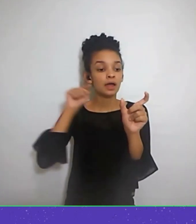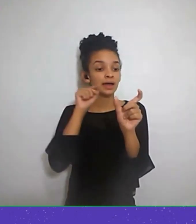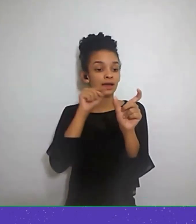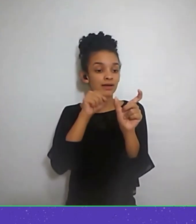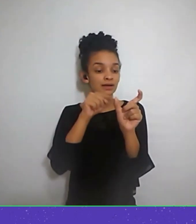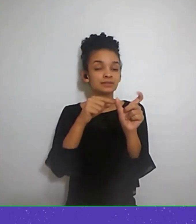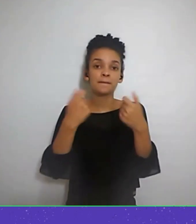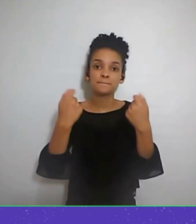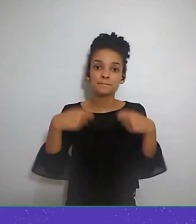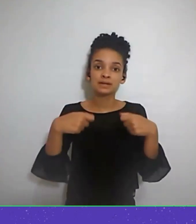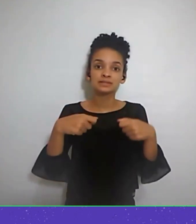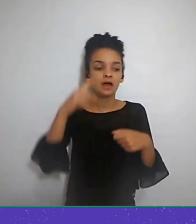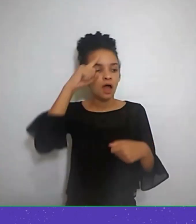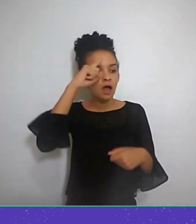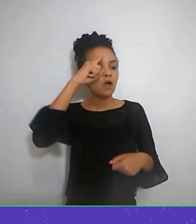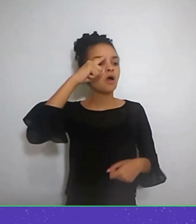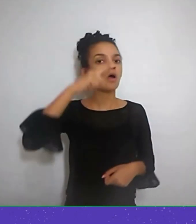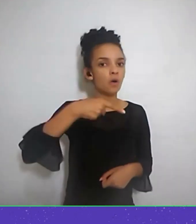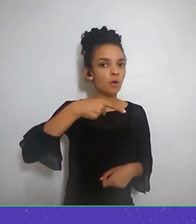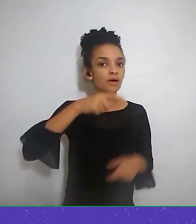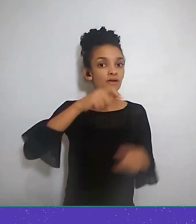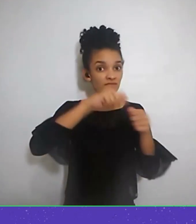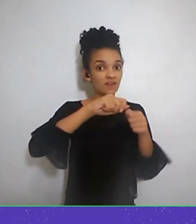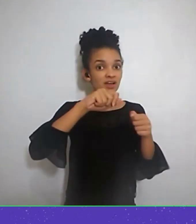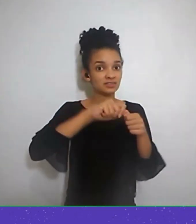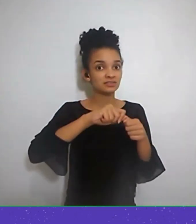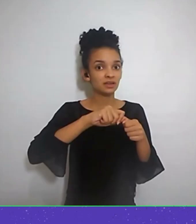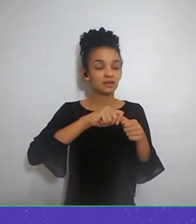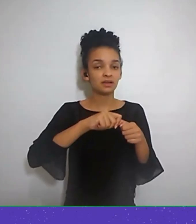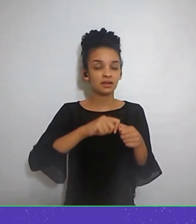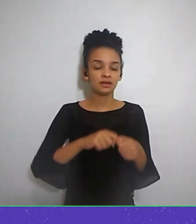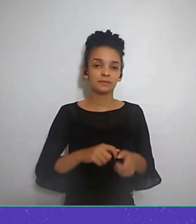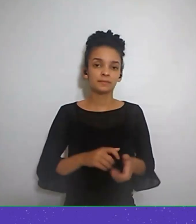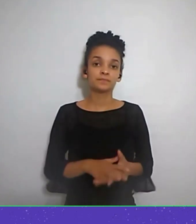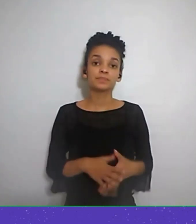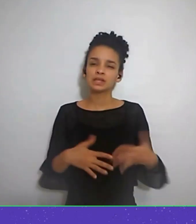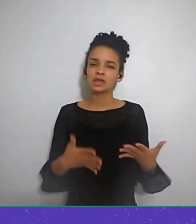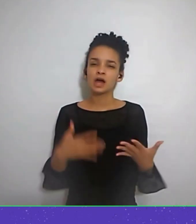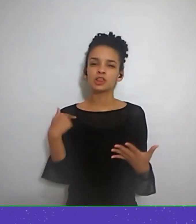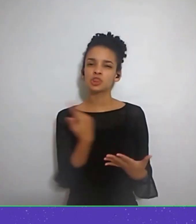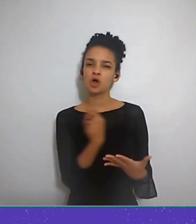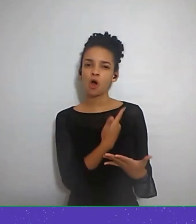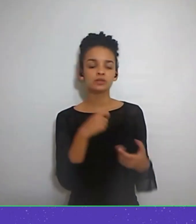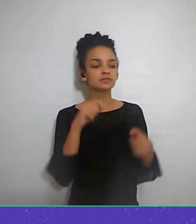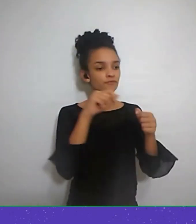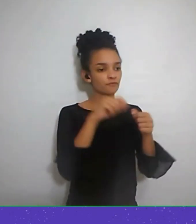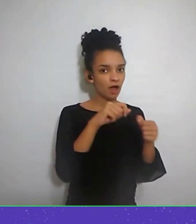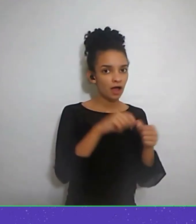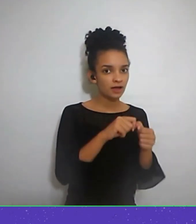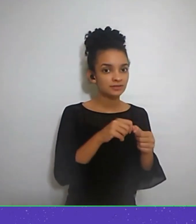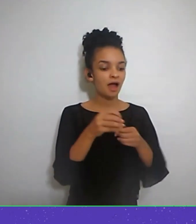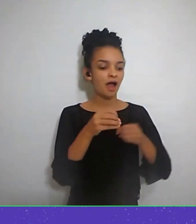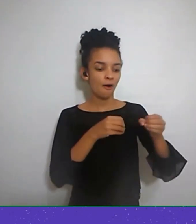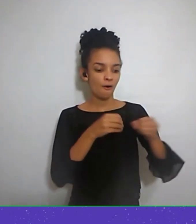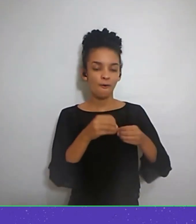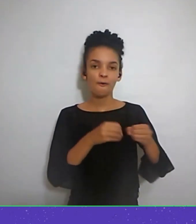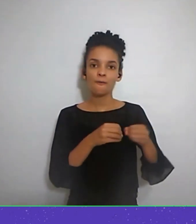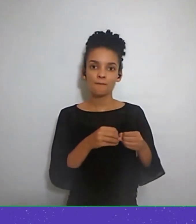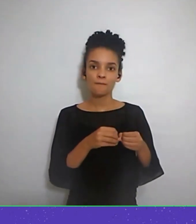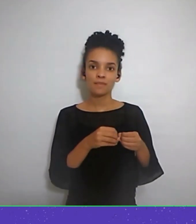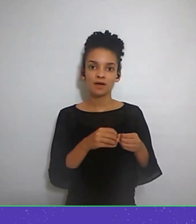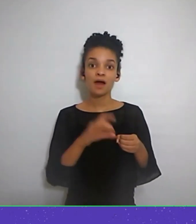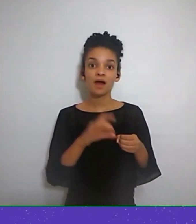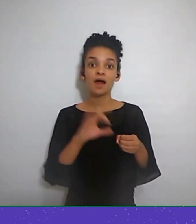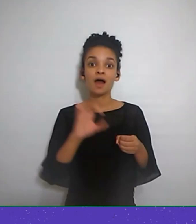ordem. E quando você executa a obra acontece porque o próprio Deus realiza a